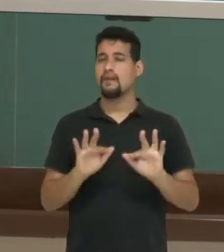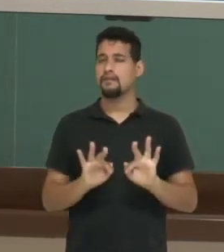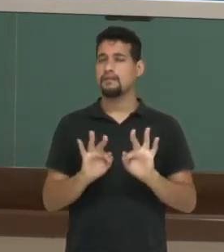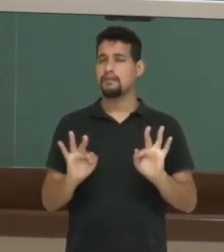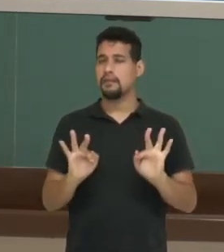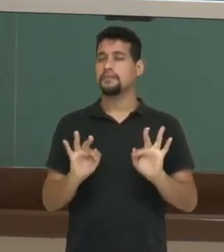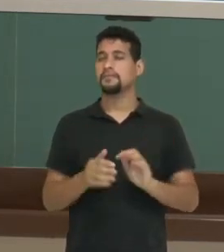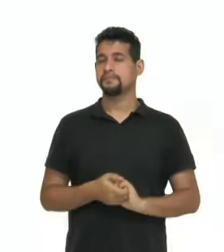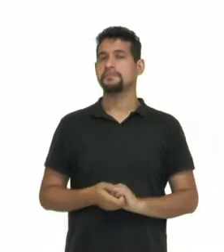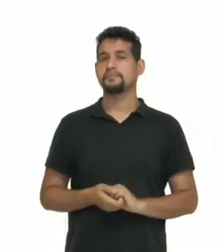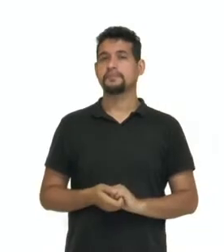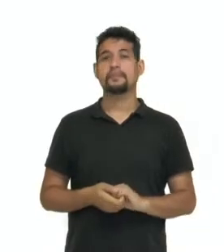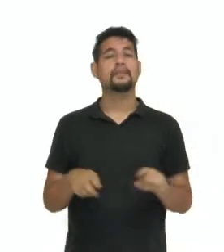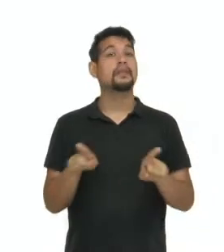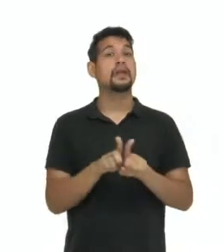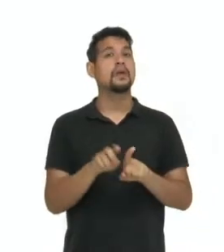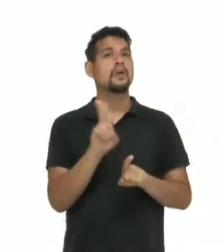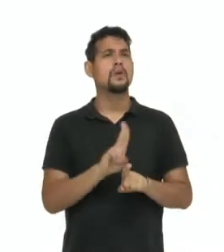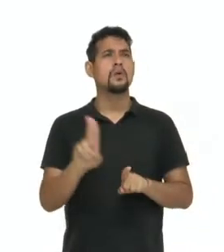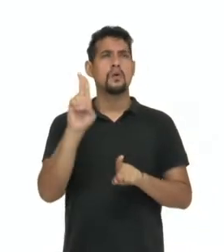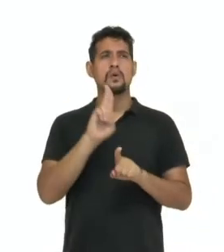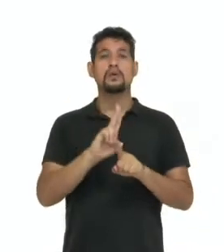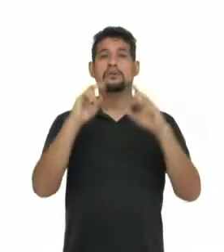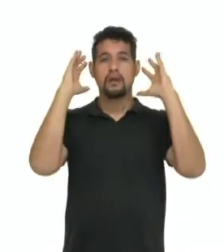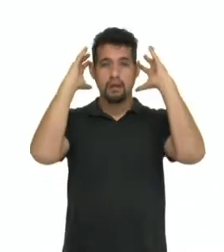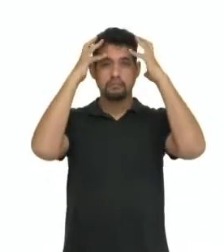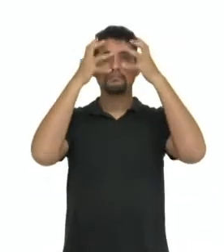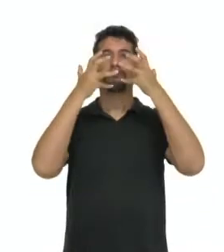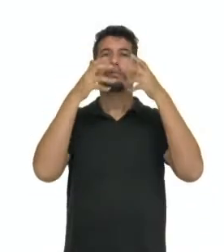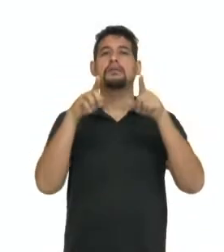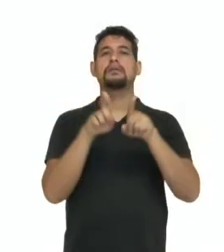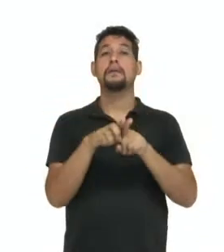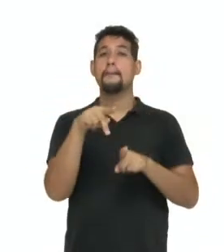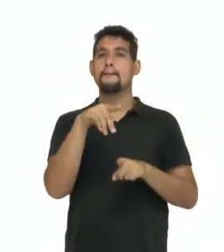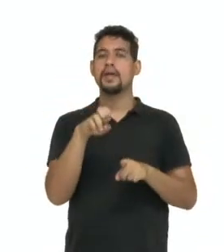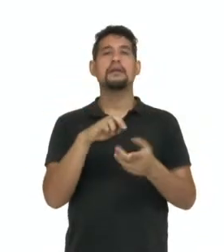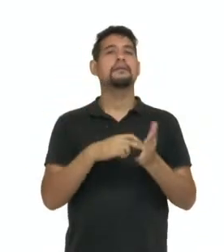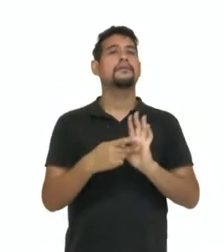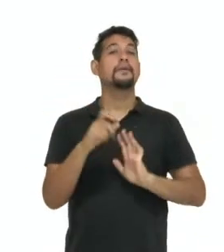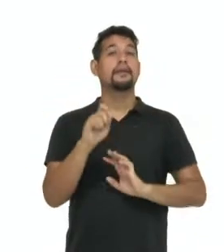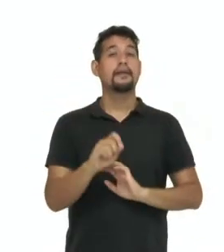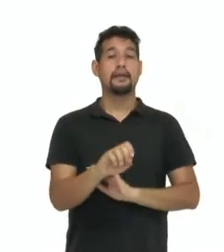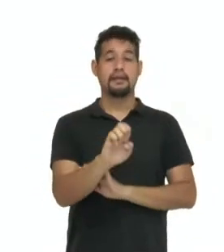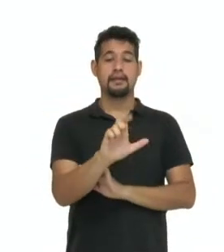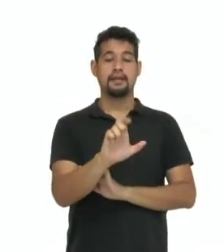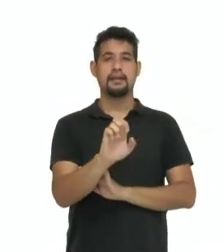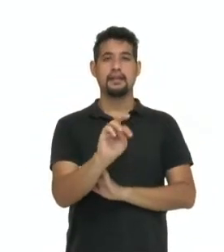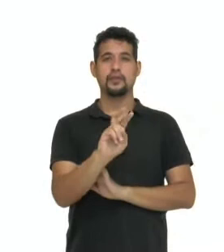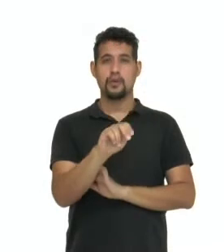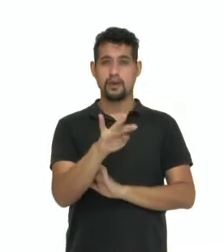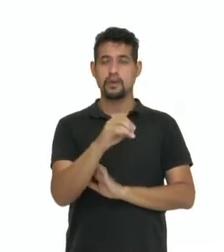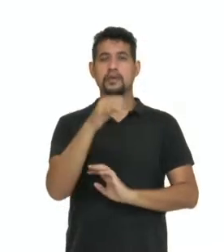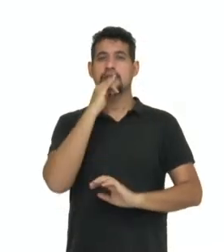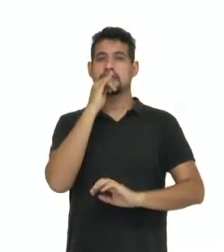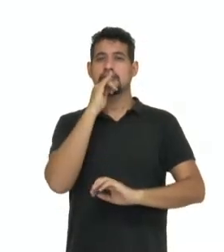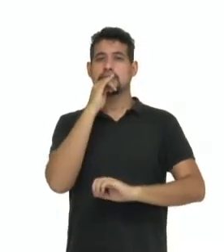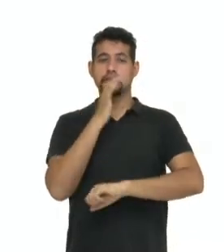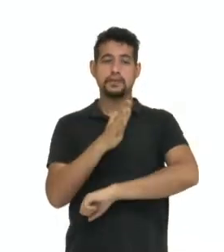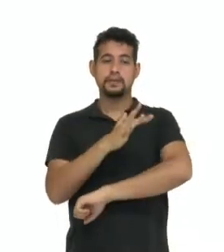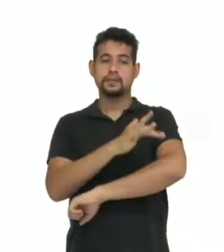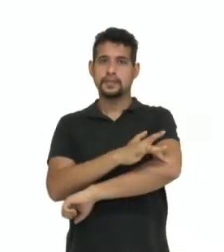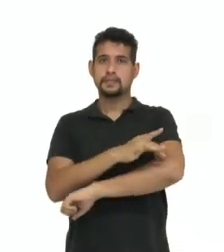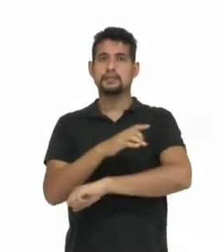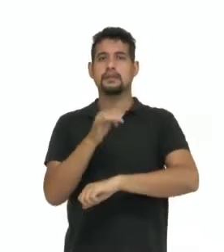corpo humano. Os protetores de cabeça, tronco e pé são eletrônicos, ou seja, ao seu toque, há